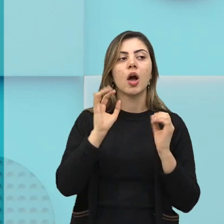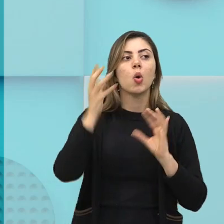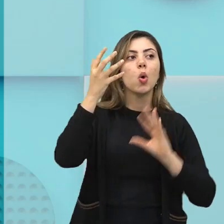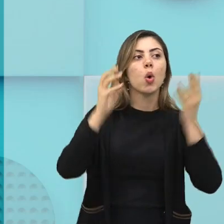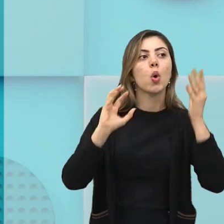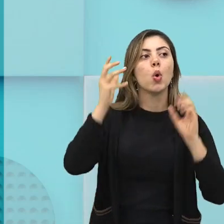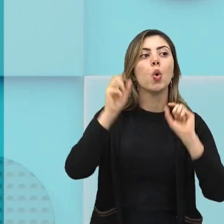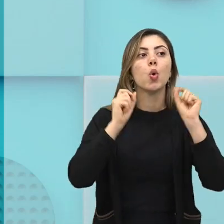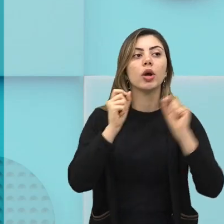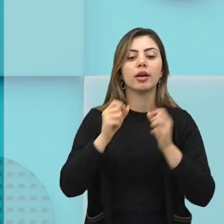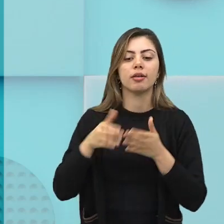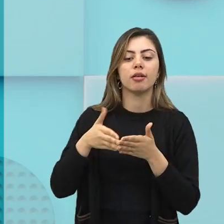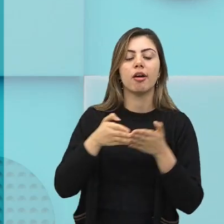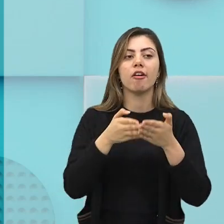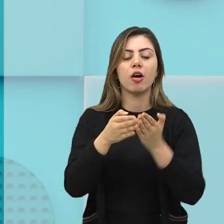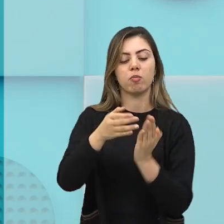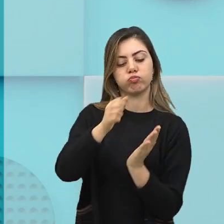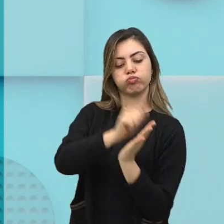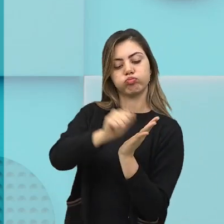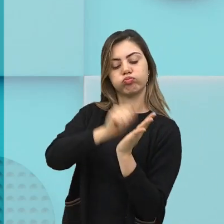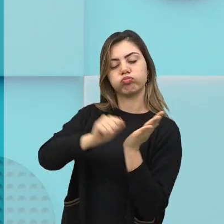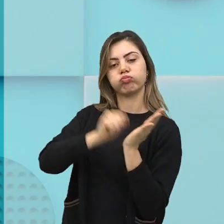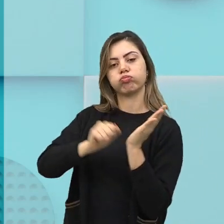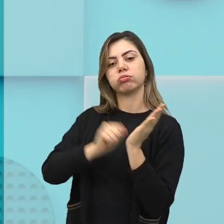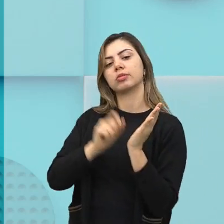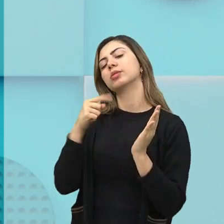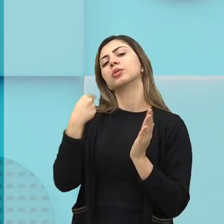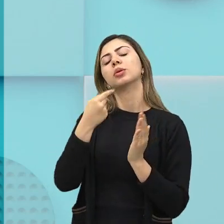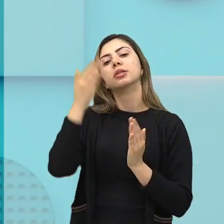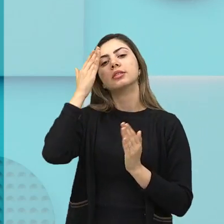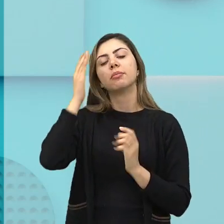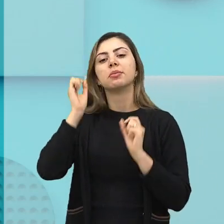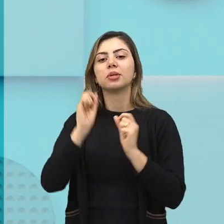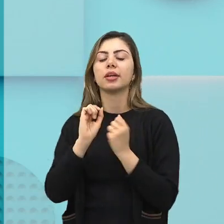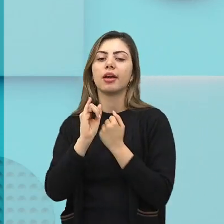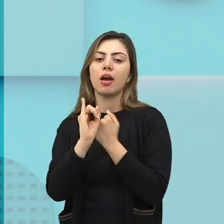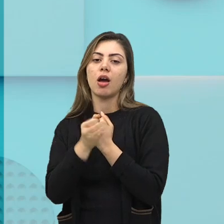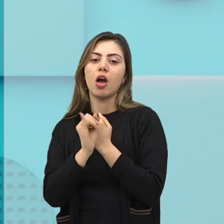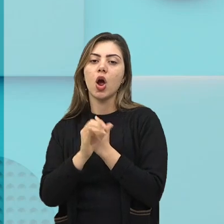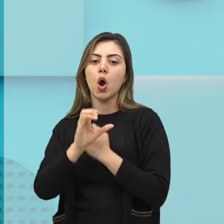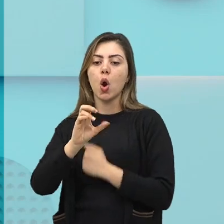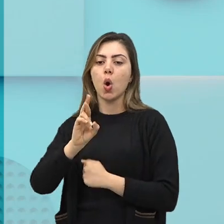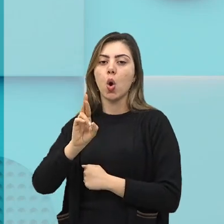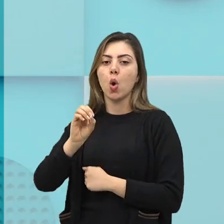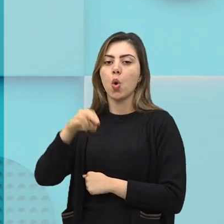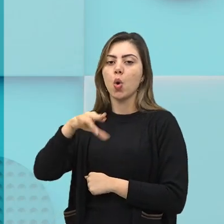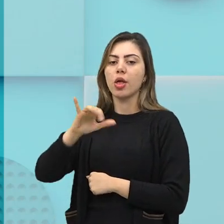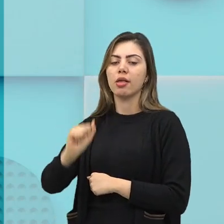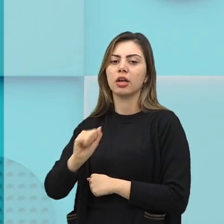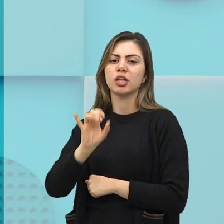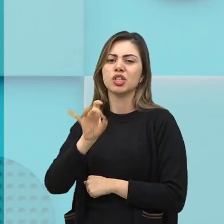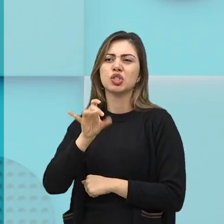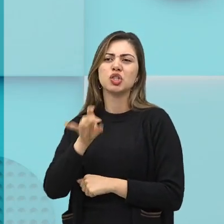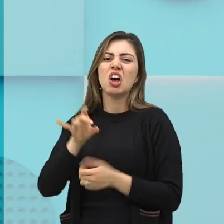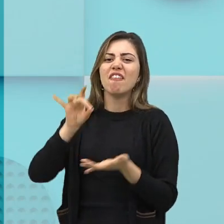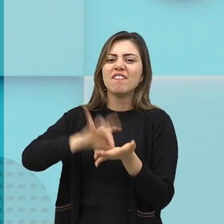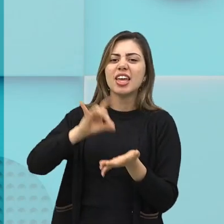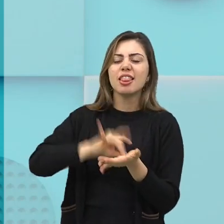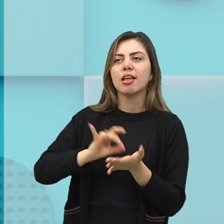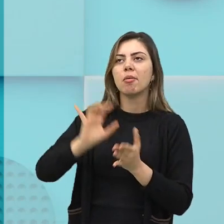as Amazonas. É claro que uma crônica, ela não apresenta apenas uma transcrição